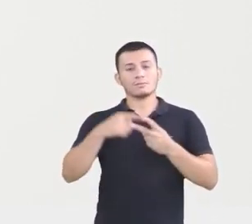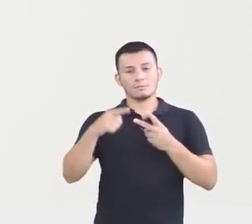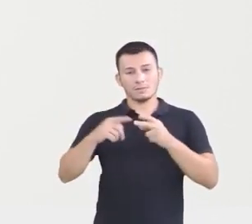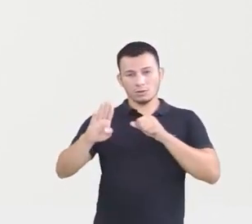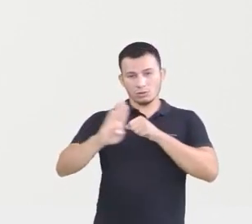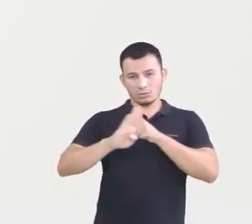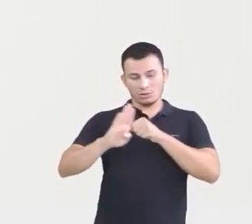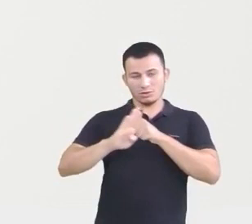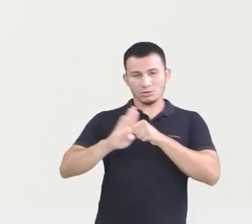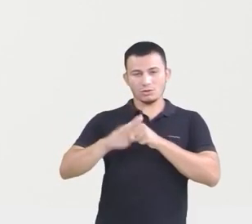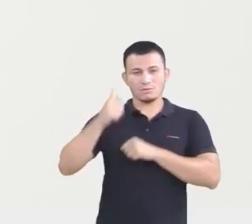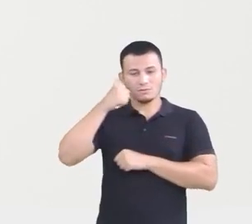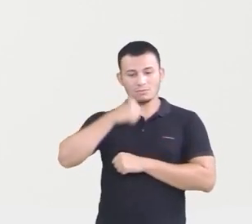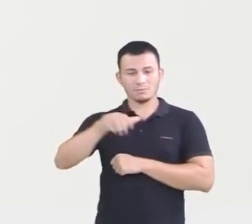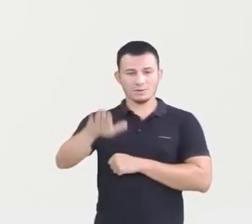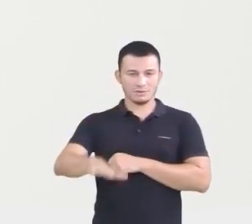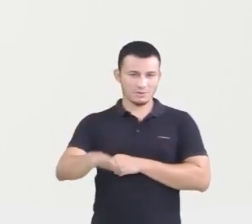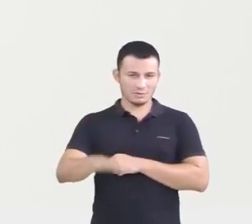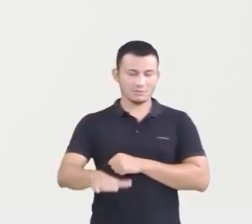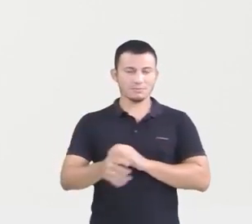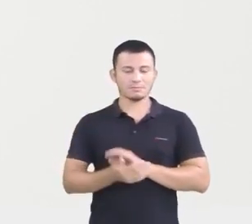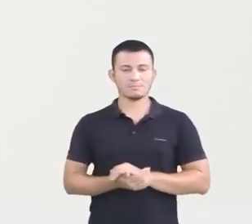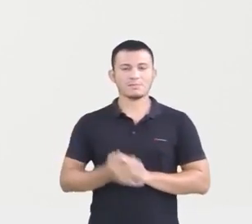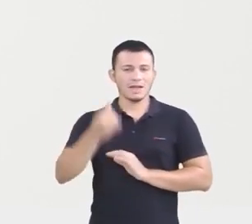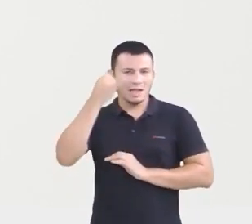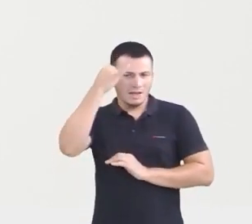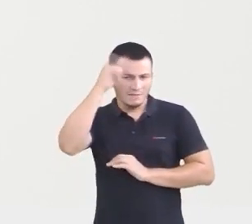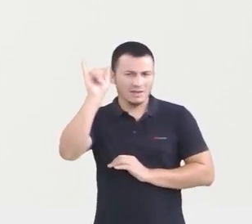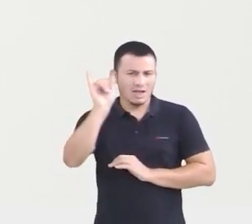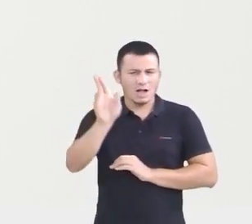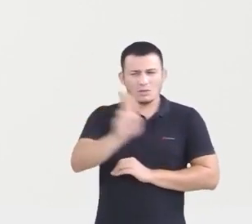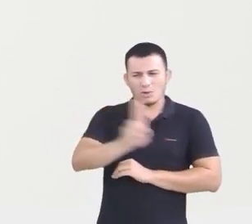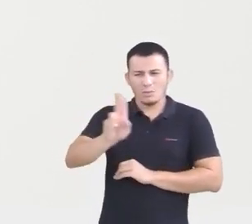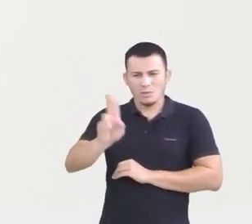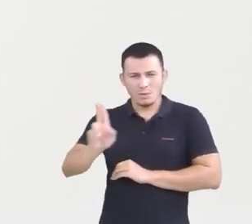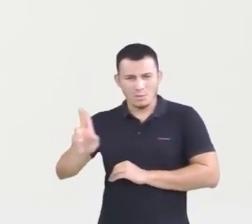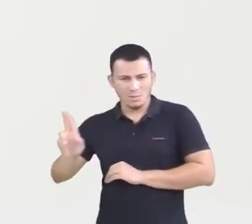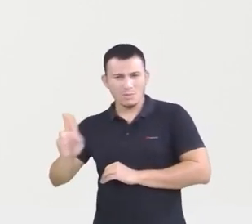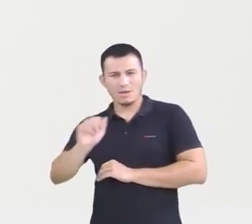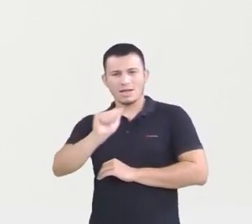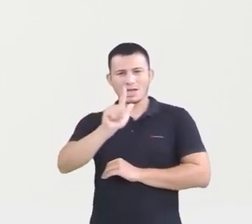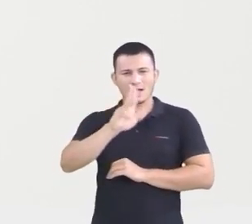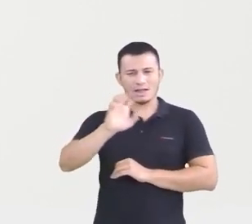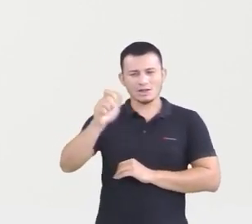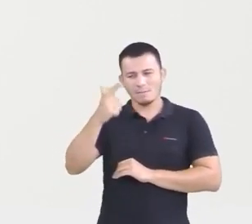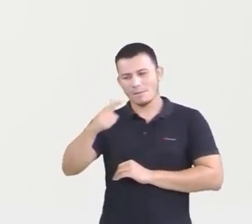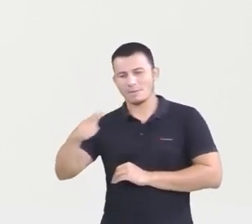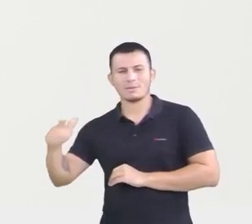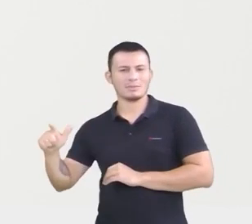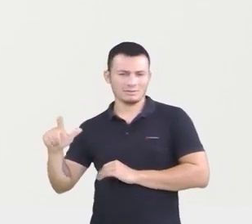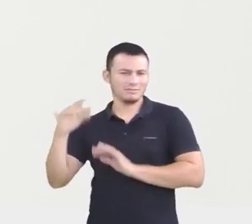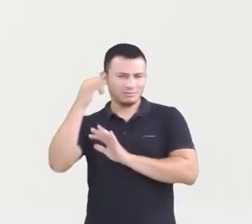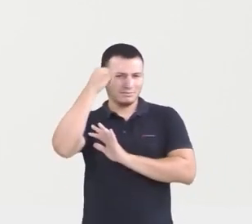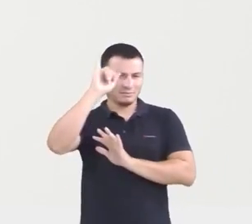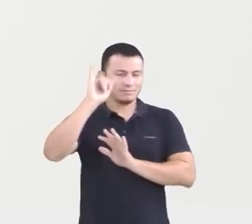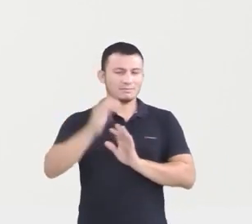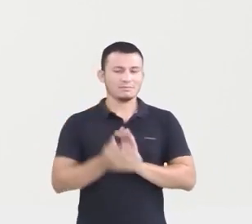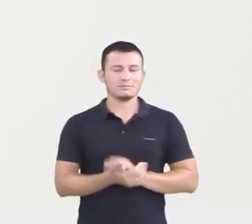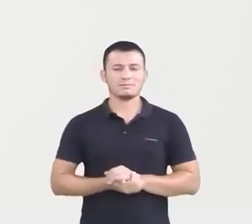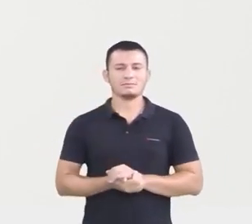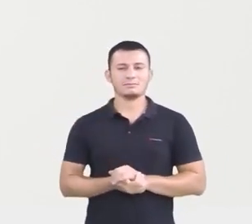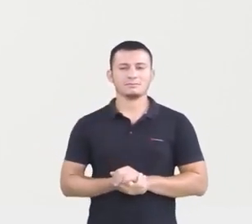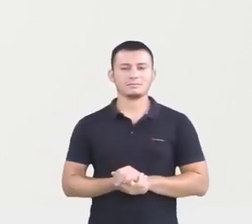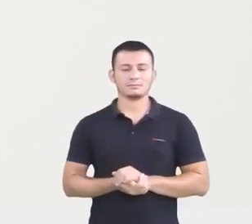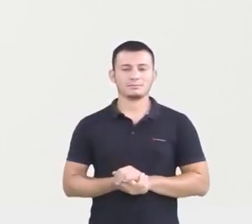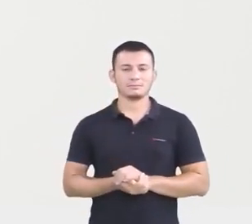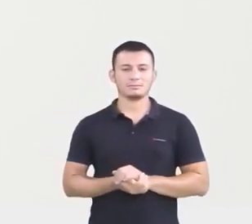menina, evitando que se repetisse a mesma palavra em todo o texto. O mesmo aconteceu